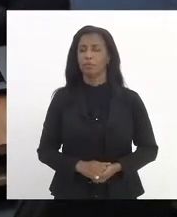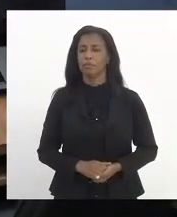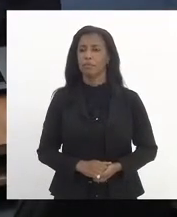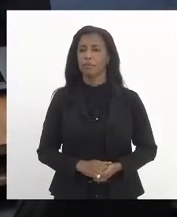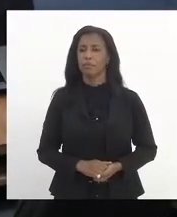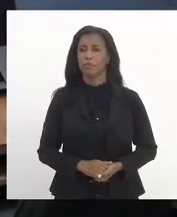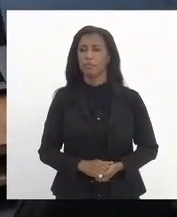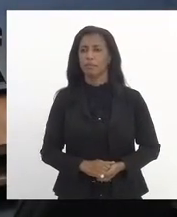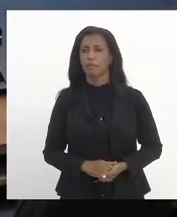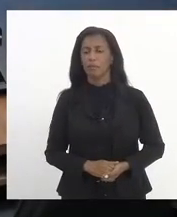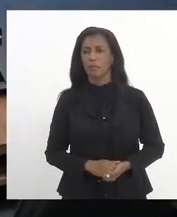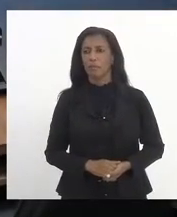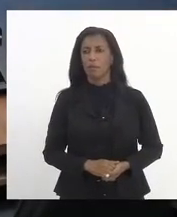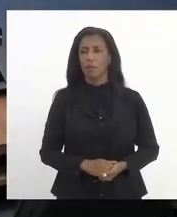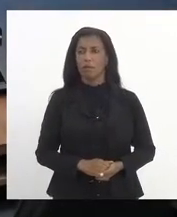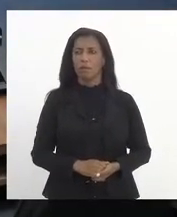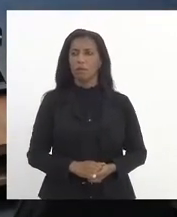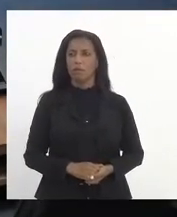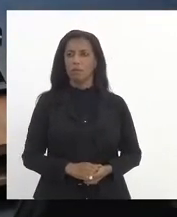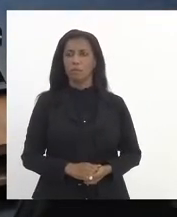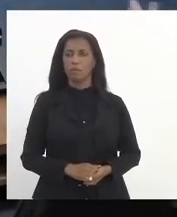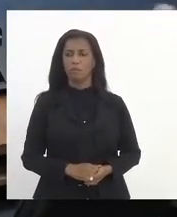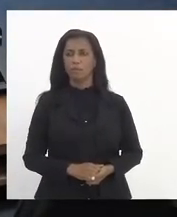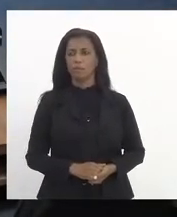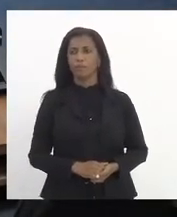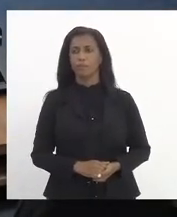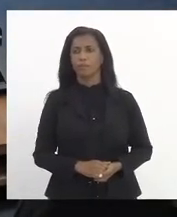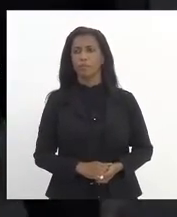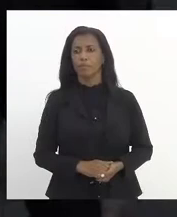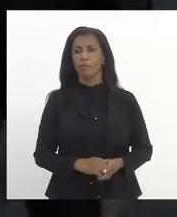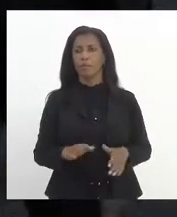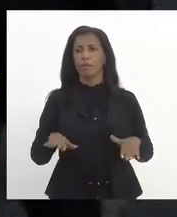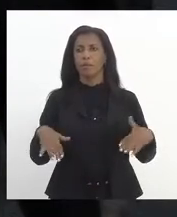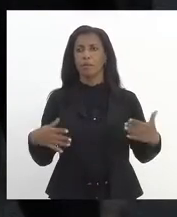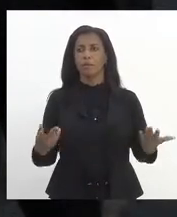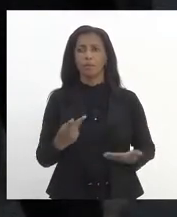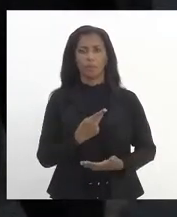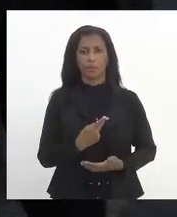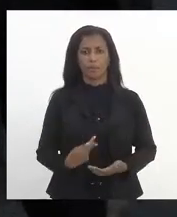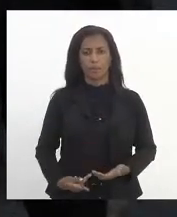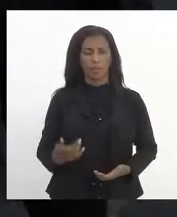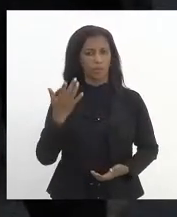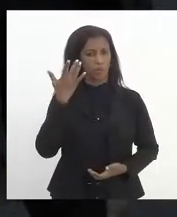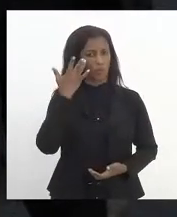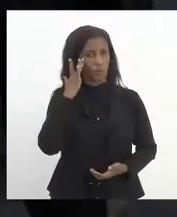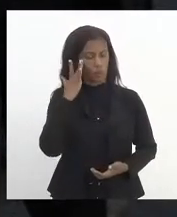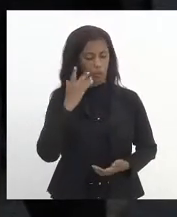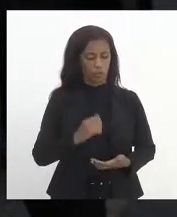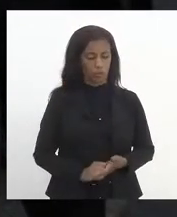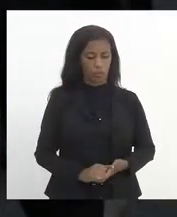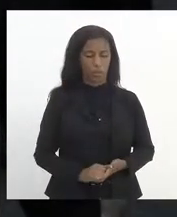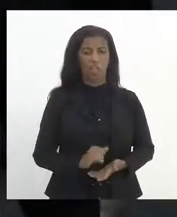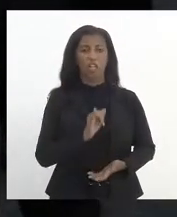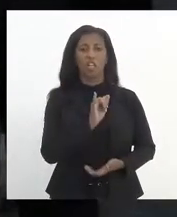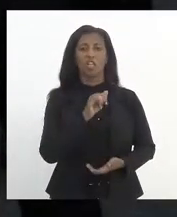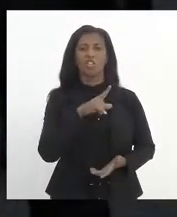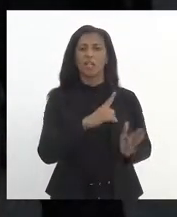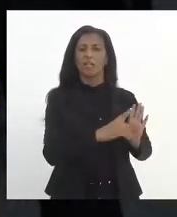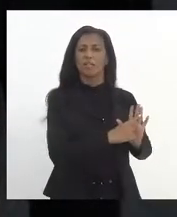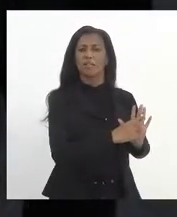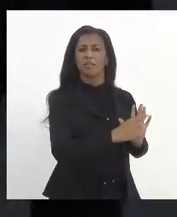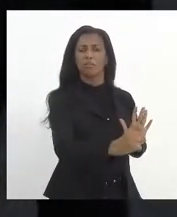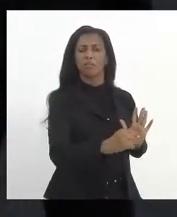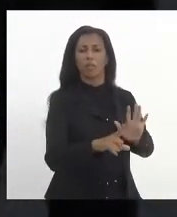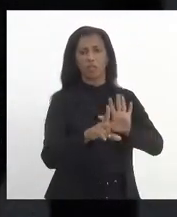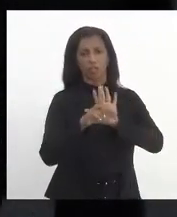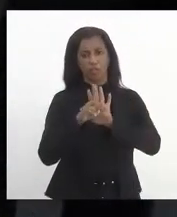Senhor presidente. Eu faço a indicação legislativa, presidente. Eu acho que a indicação legislativa perde muita força.